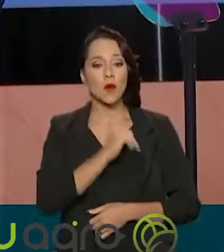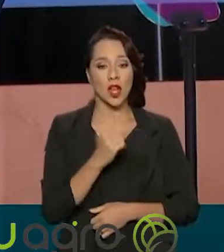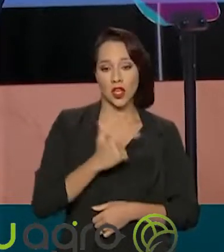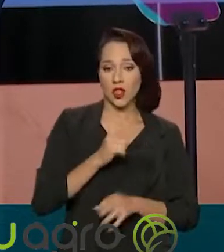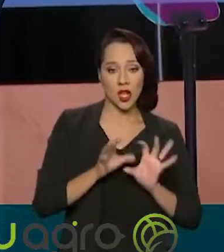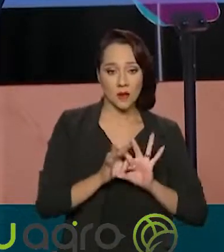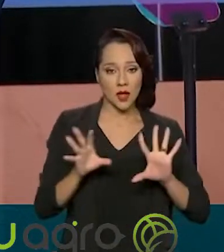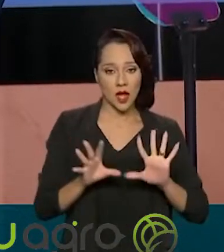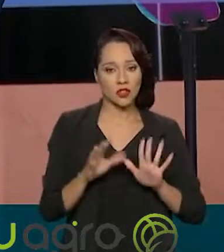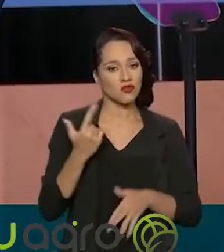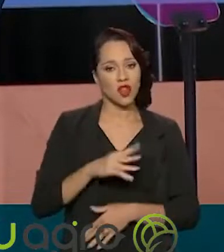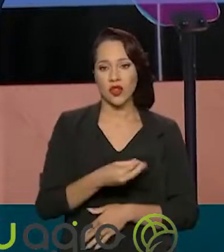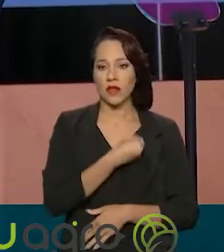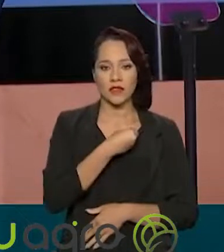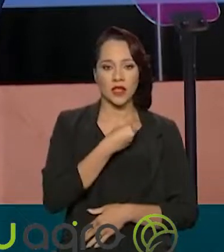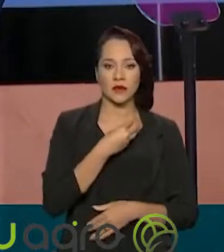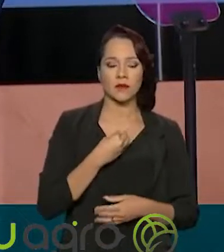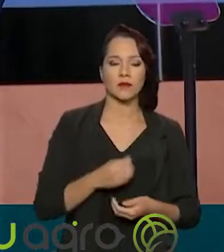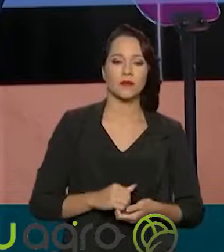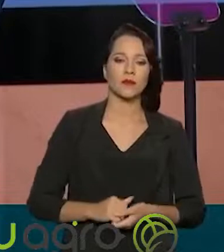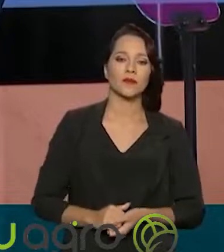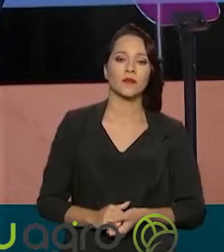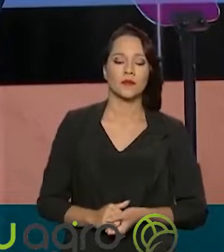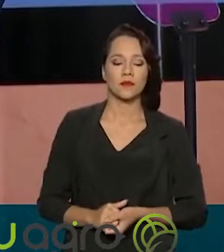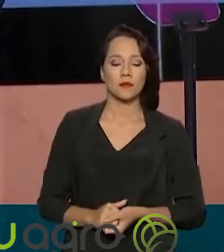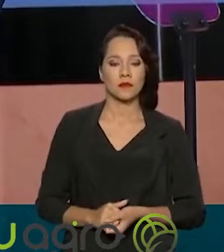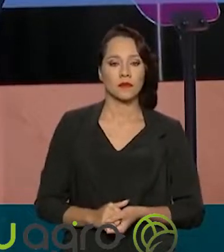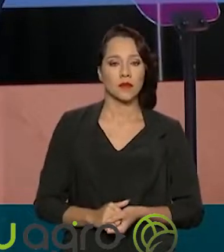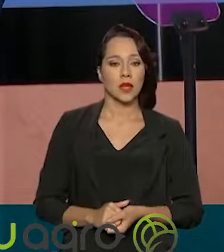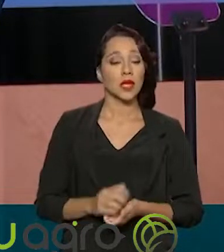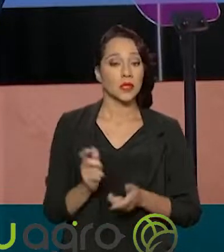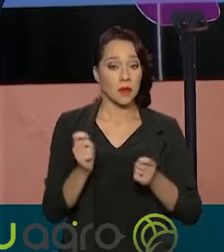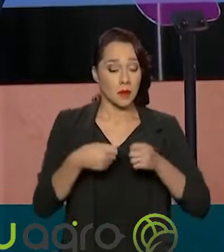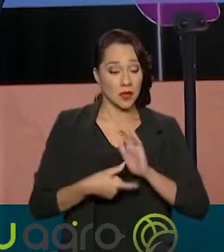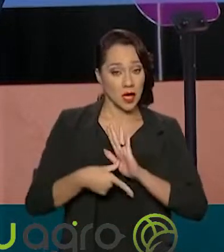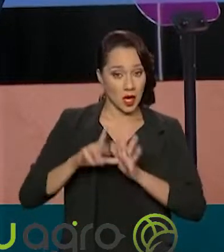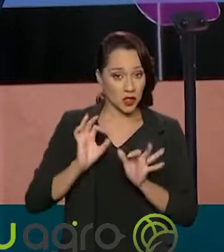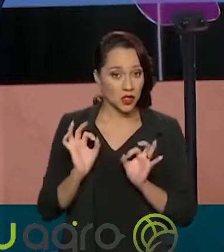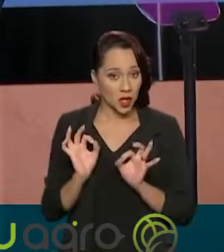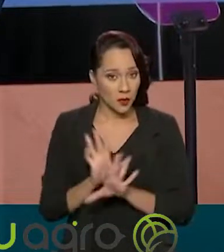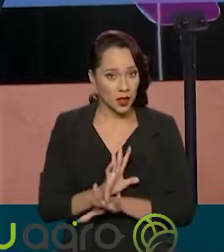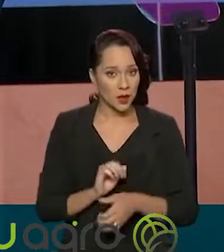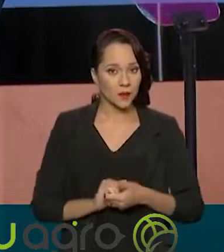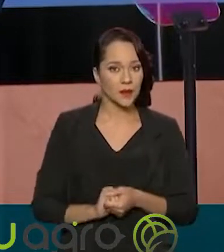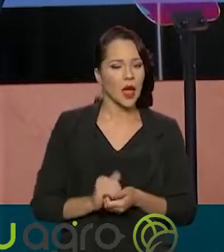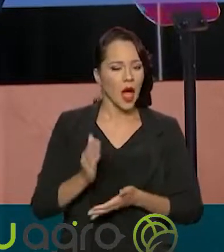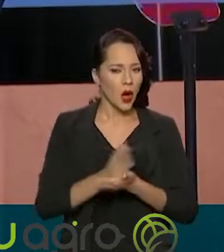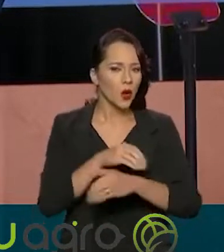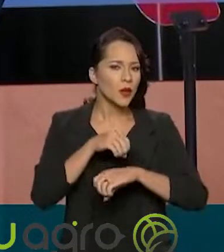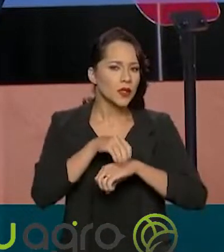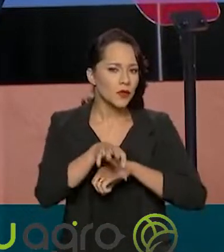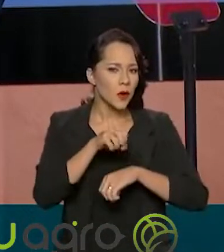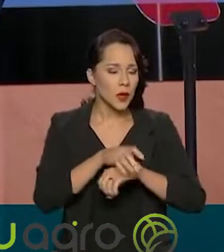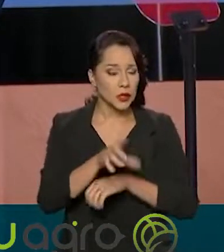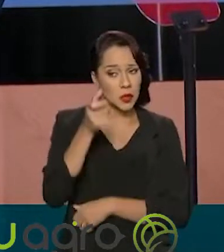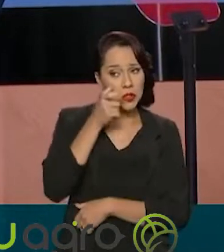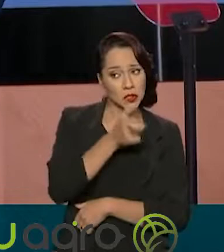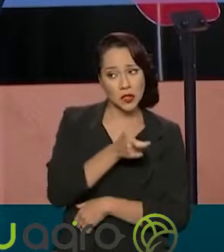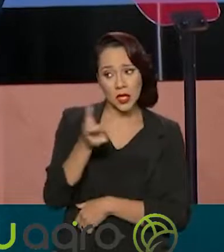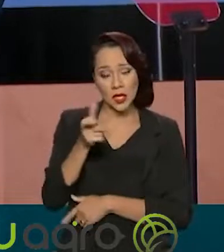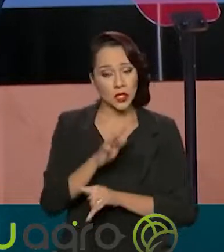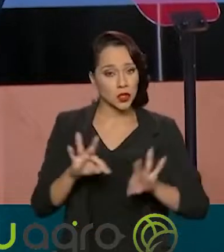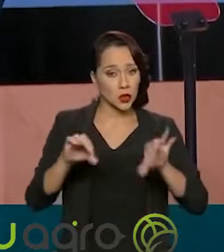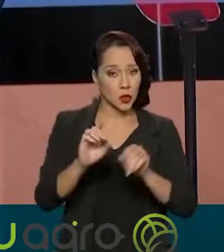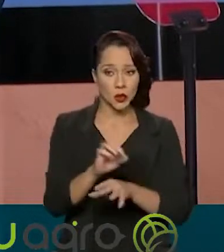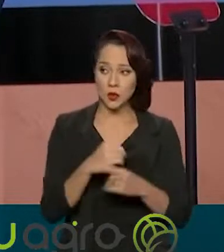liberdade não tem vida. Se permitem, antes de concluir, algumas informações de interesse de